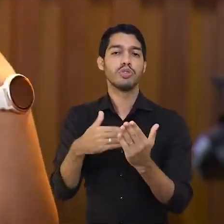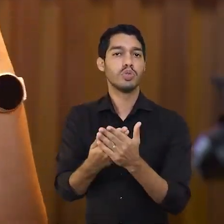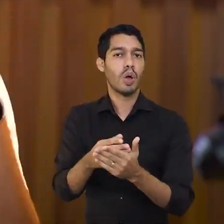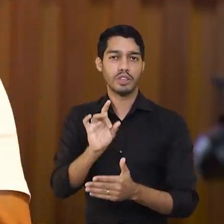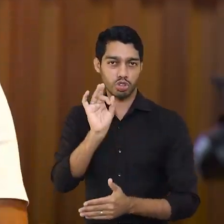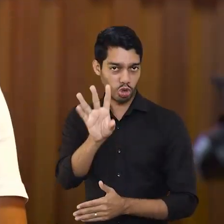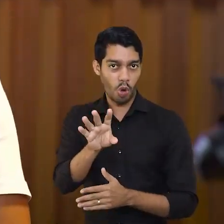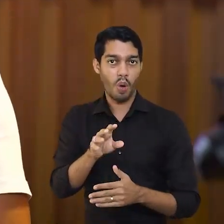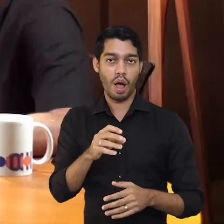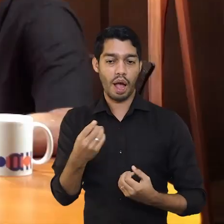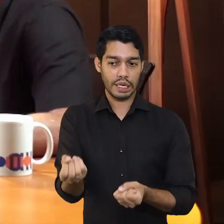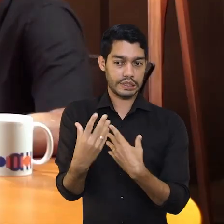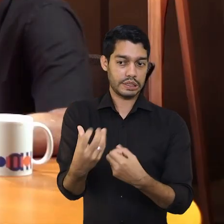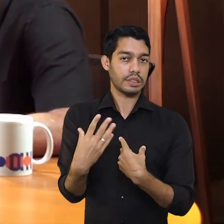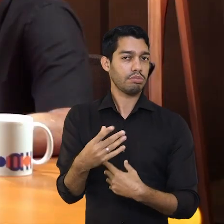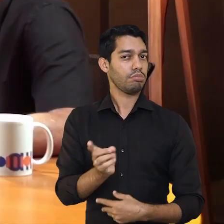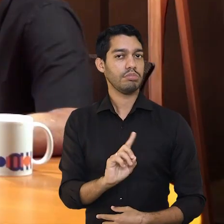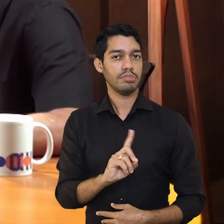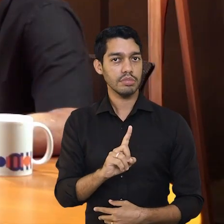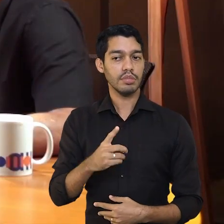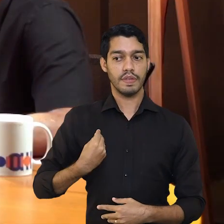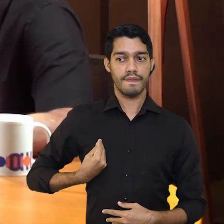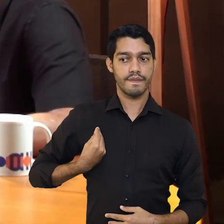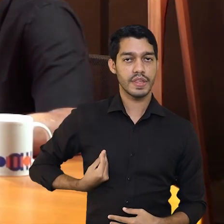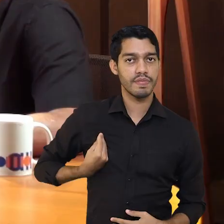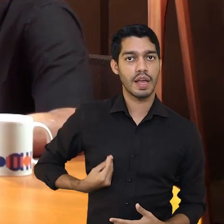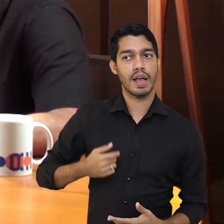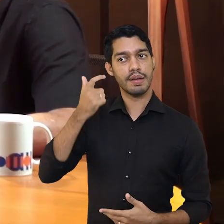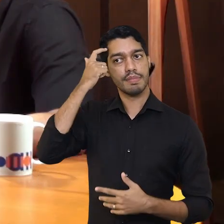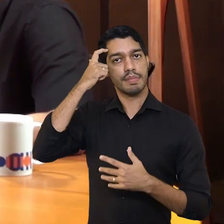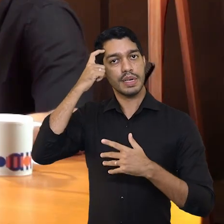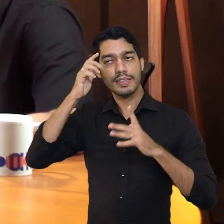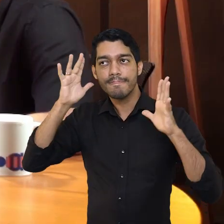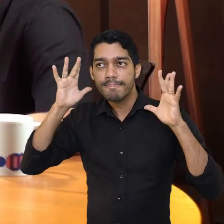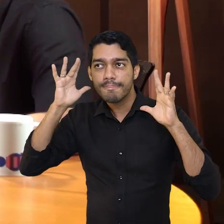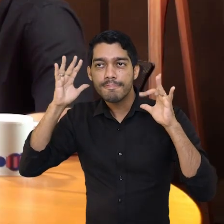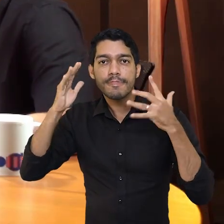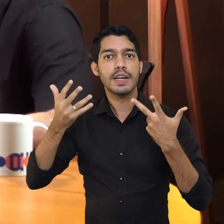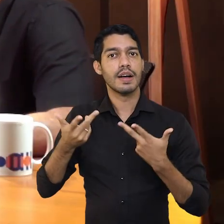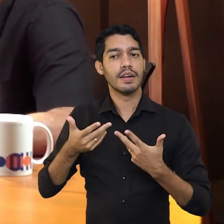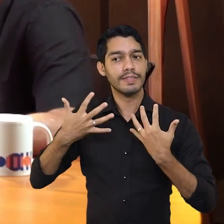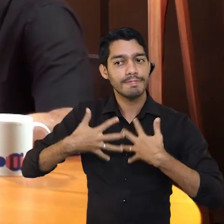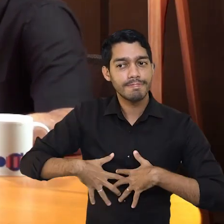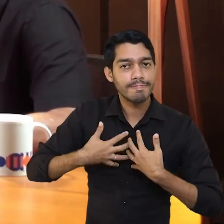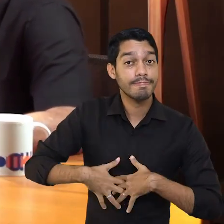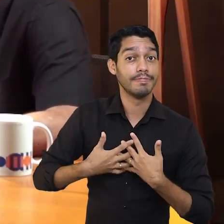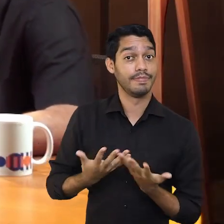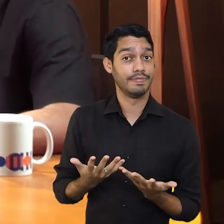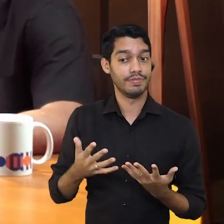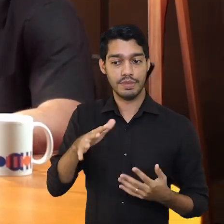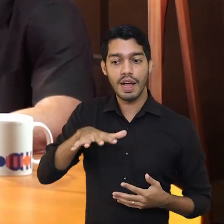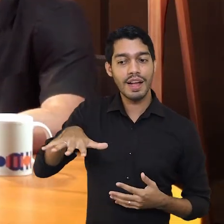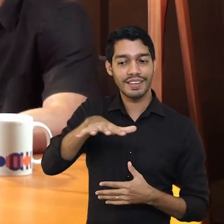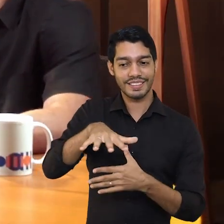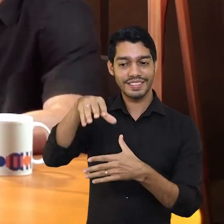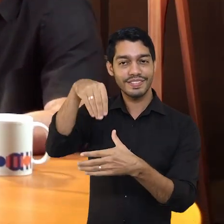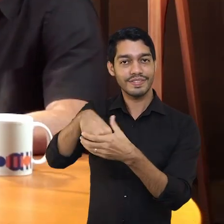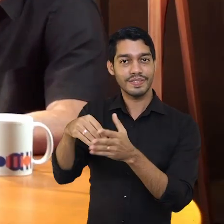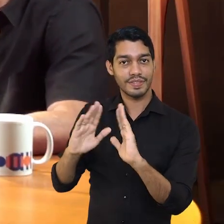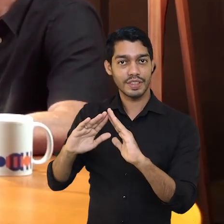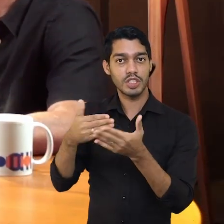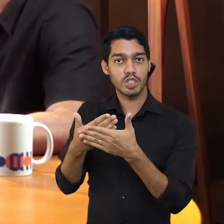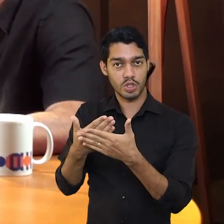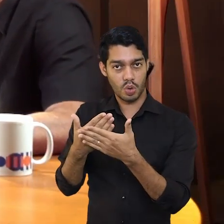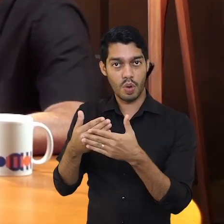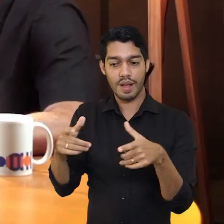você aprender a pensar. Então, a escola precisa ser esse lugar. E ter uma área de inovações na escola é importante para a gente